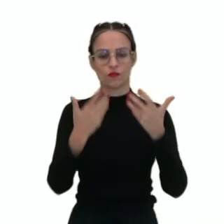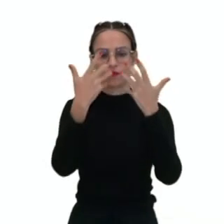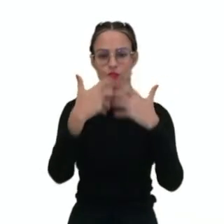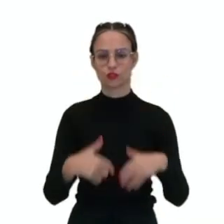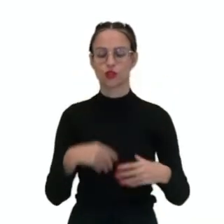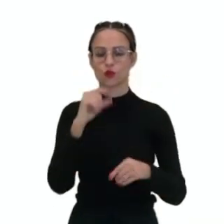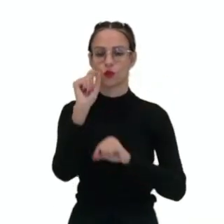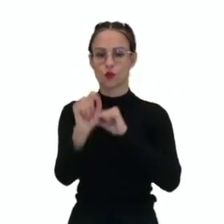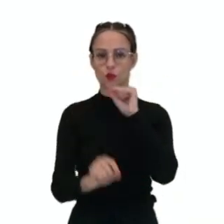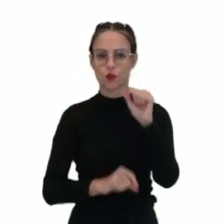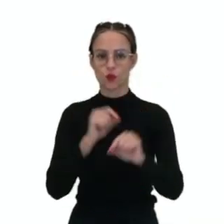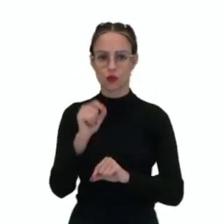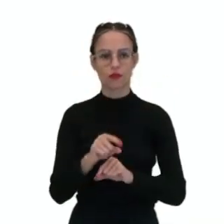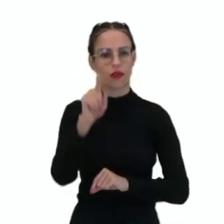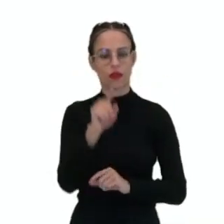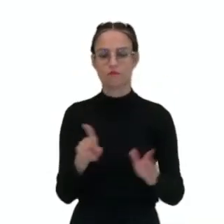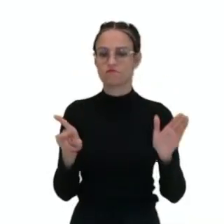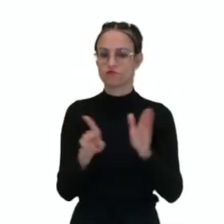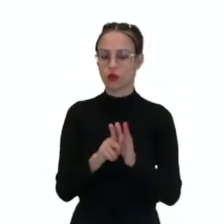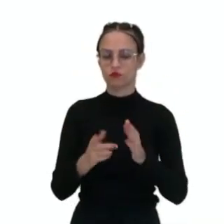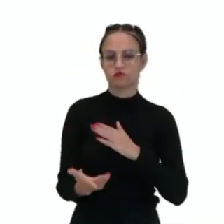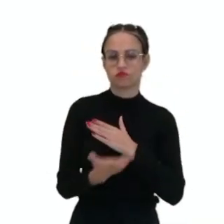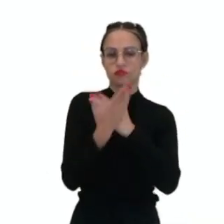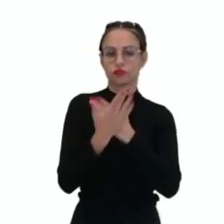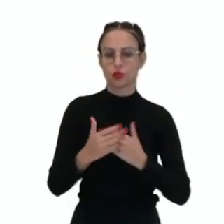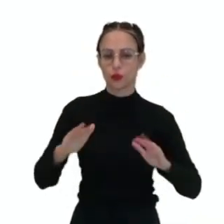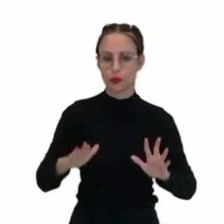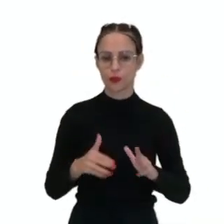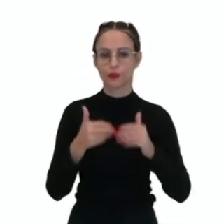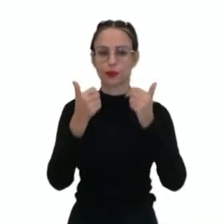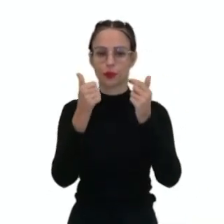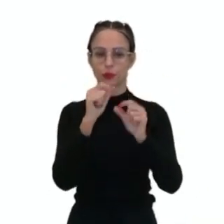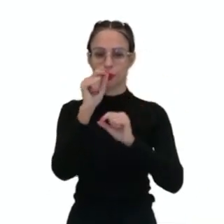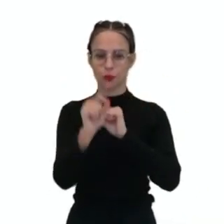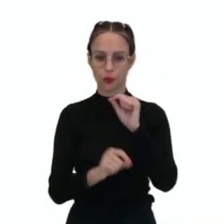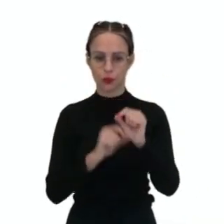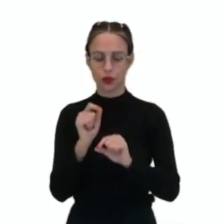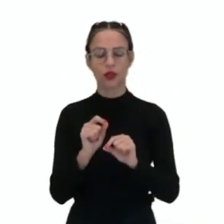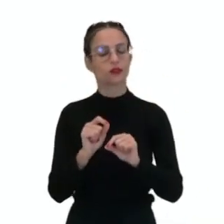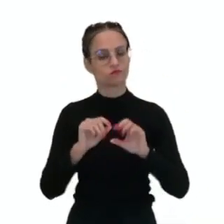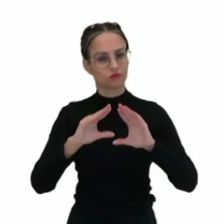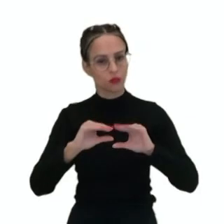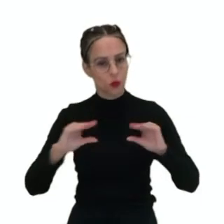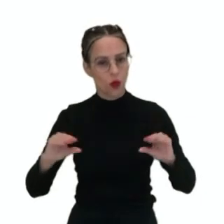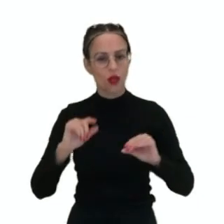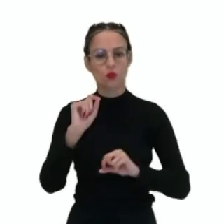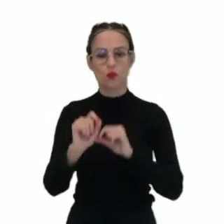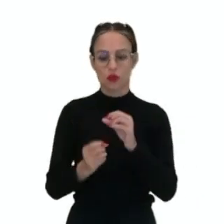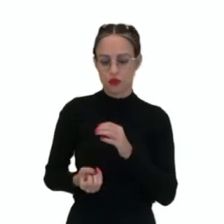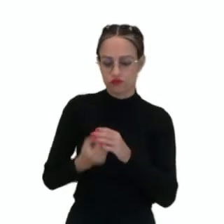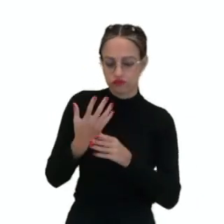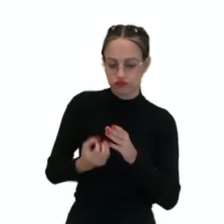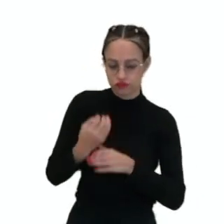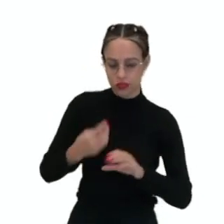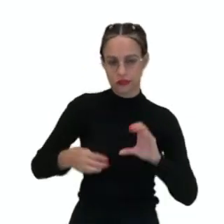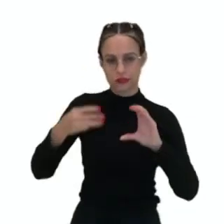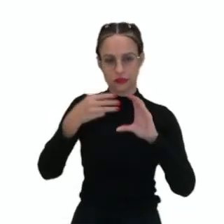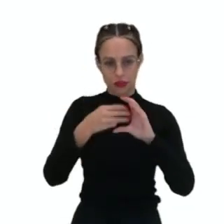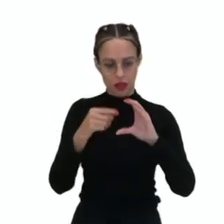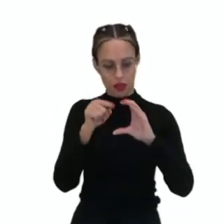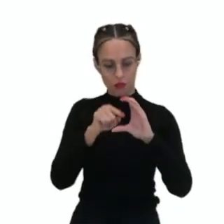como verdadeiros moldes para a determinação da sequência de aminoácidos que será produzidos pela